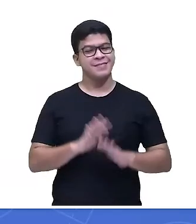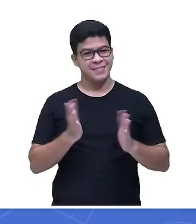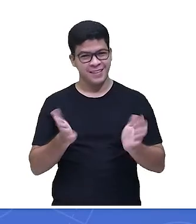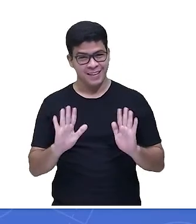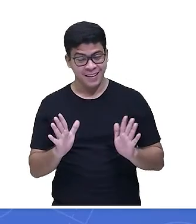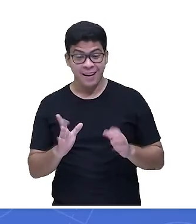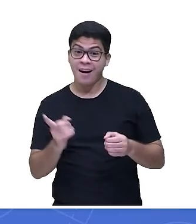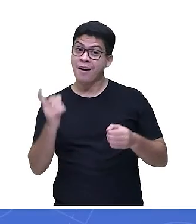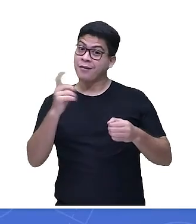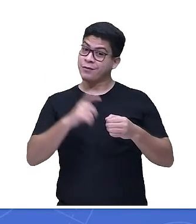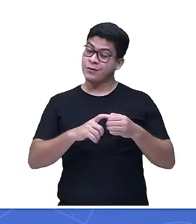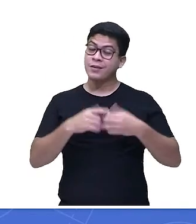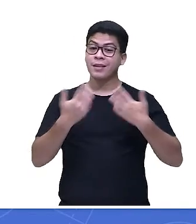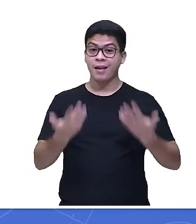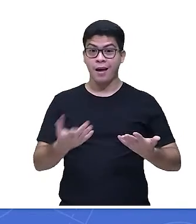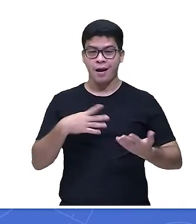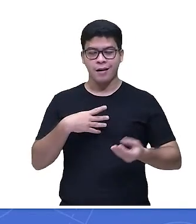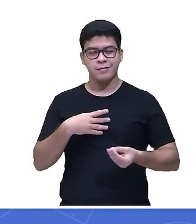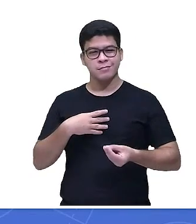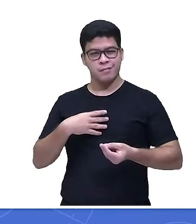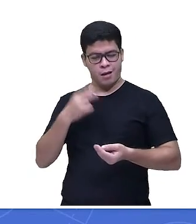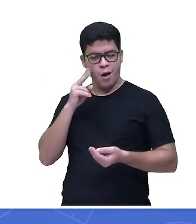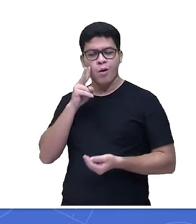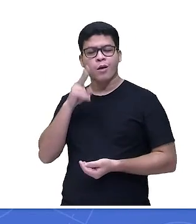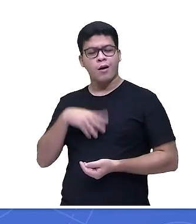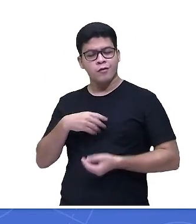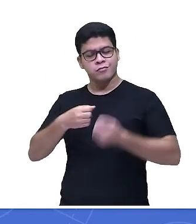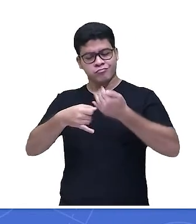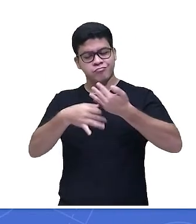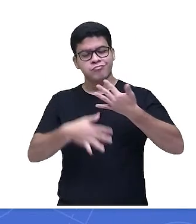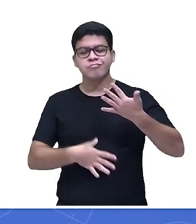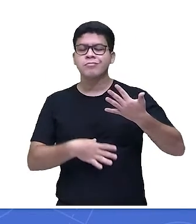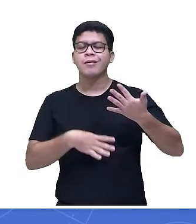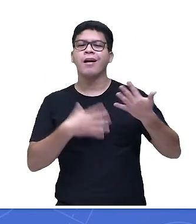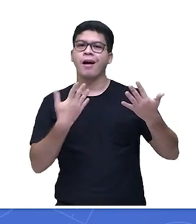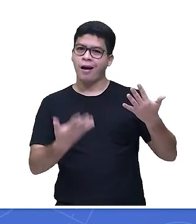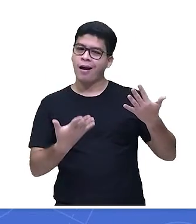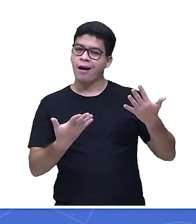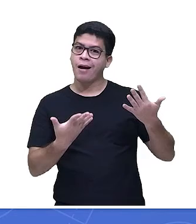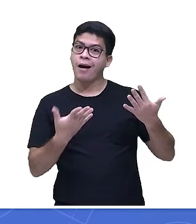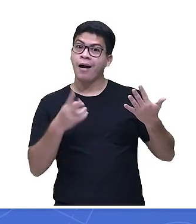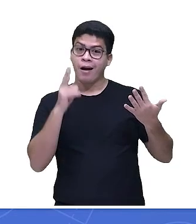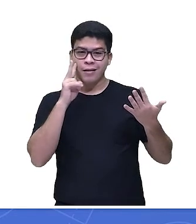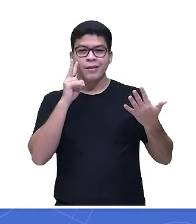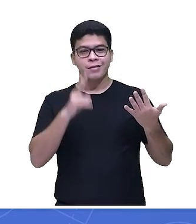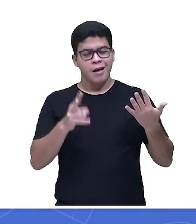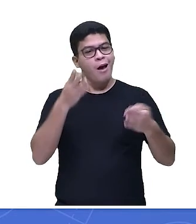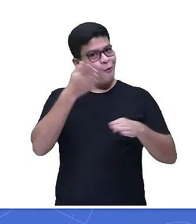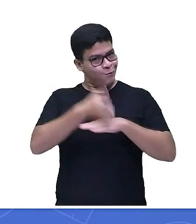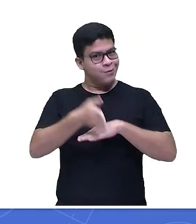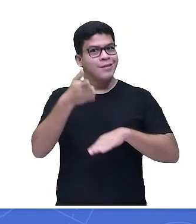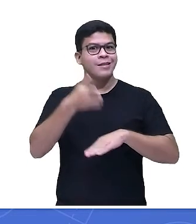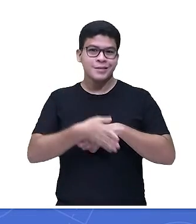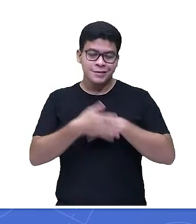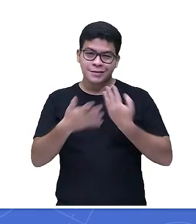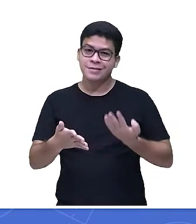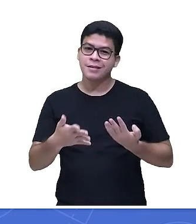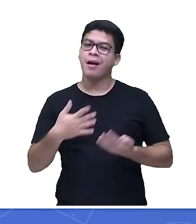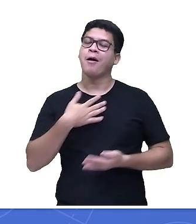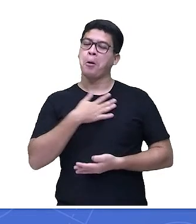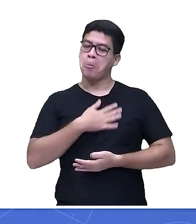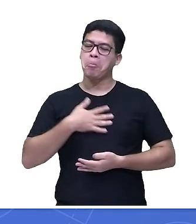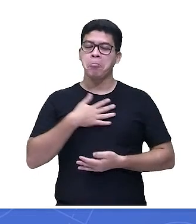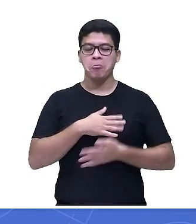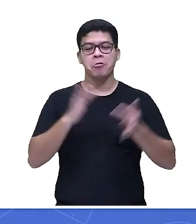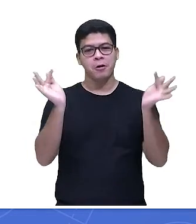Olá, retornei. Então, eu estava ali, né, dando uma olhadinha no chat e vocês estão participando, né? Estão de parabéns